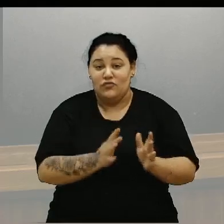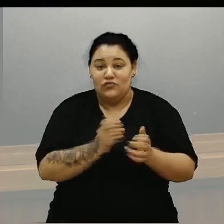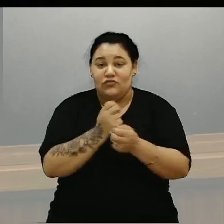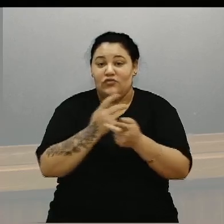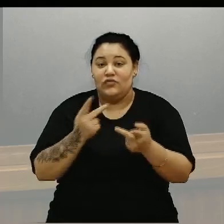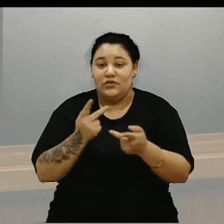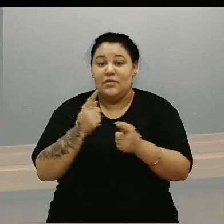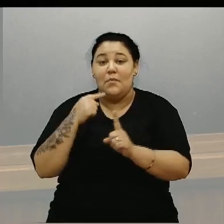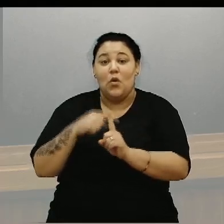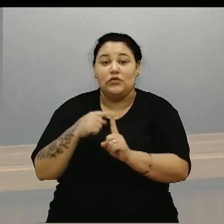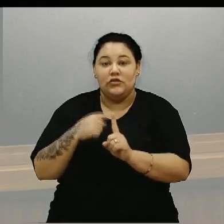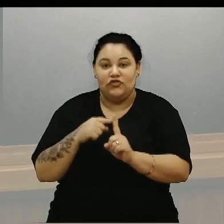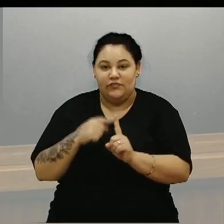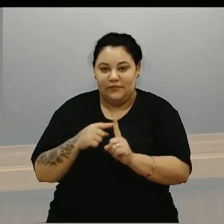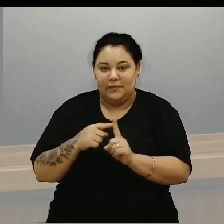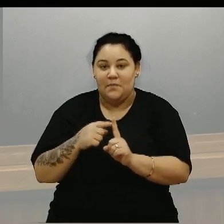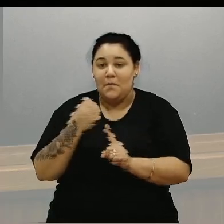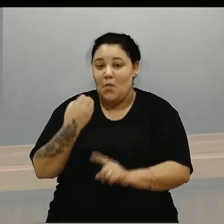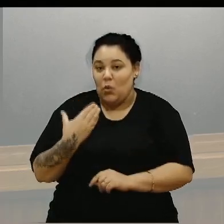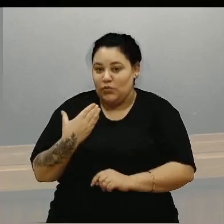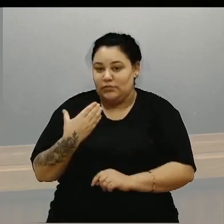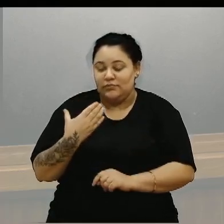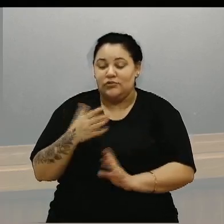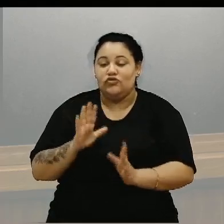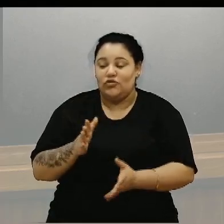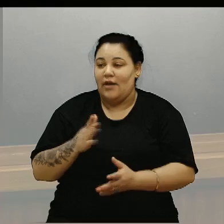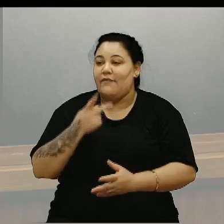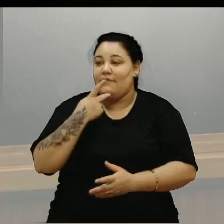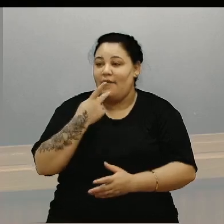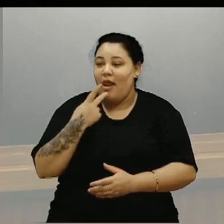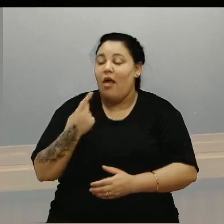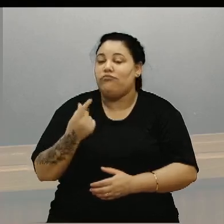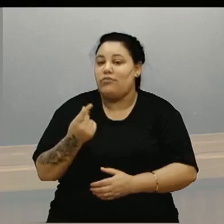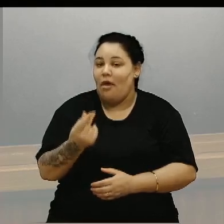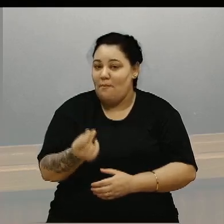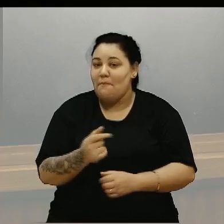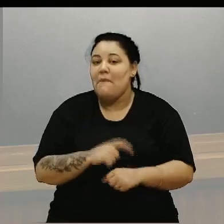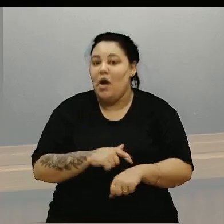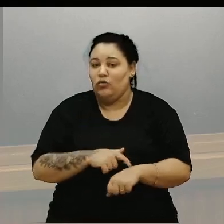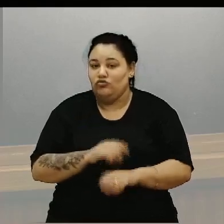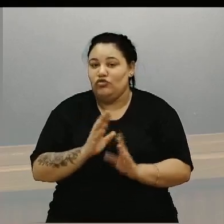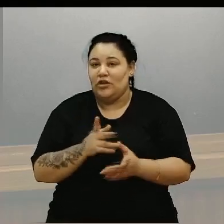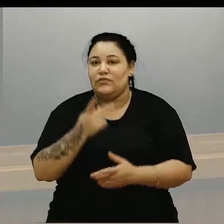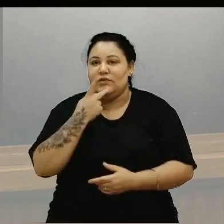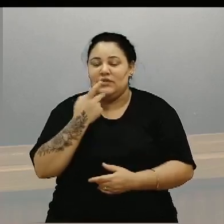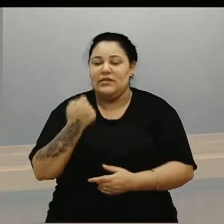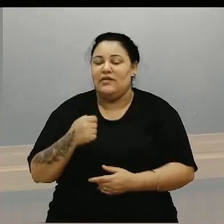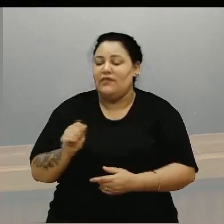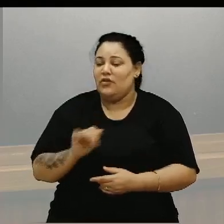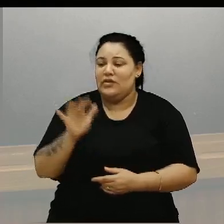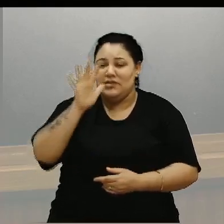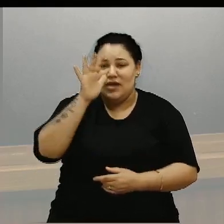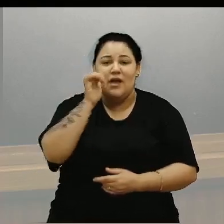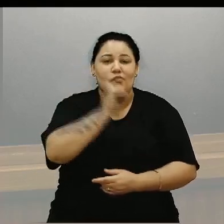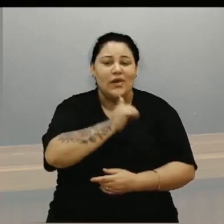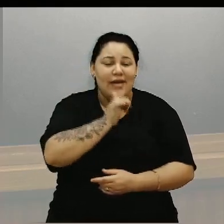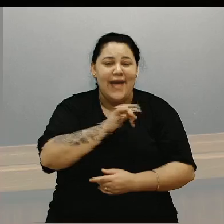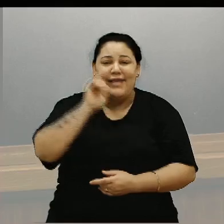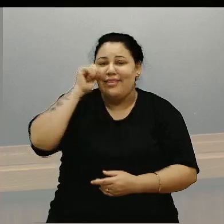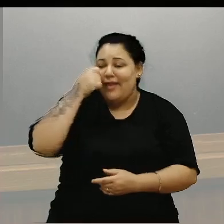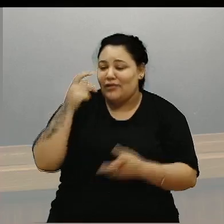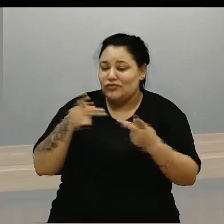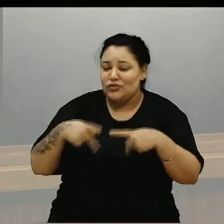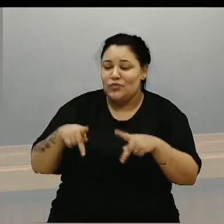gente vem dizendo há muito tempo. Nós precisamos ressaltar as questões de mulheres, de negros, dos povos